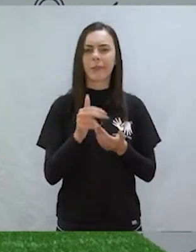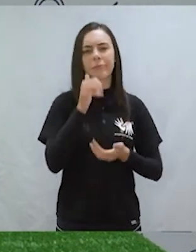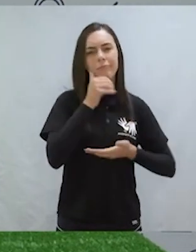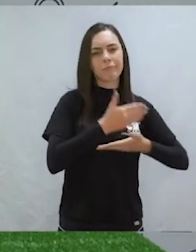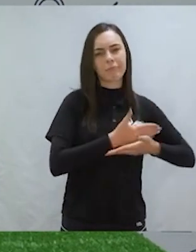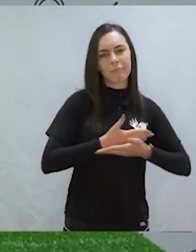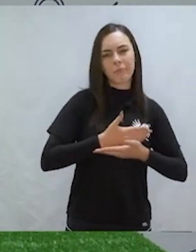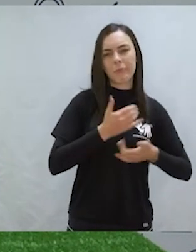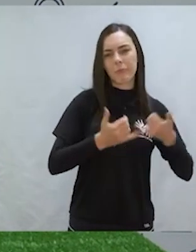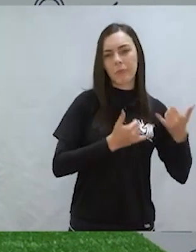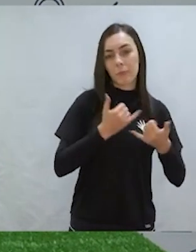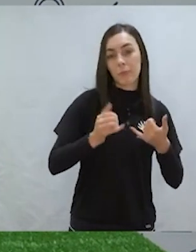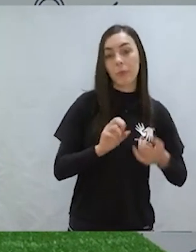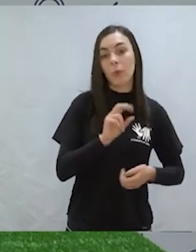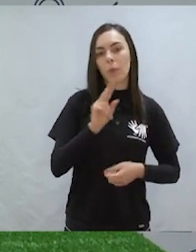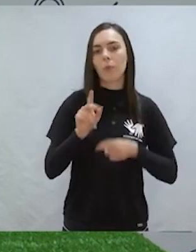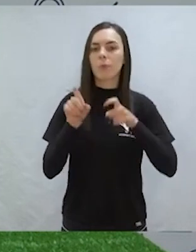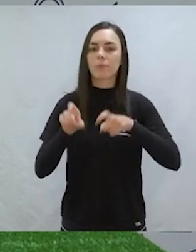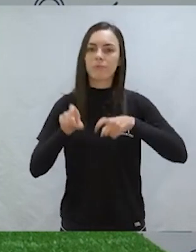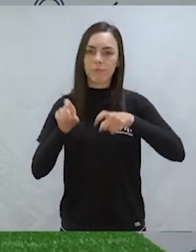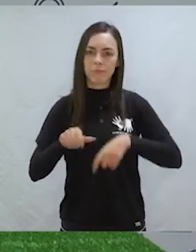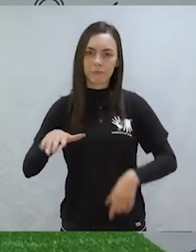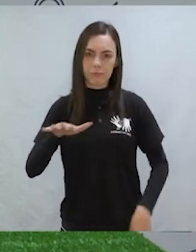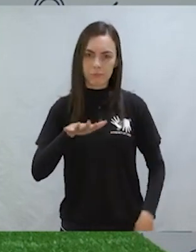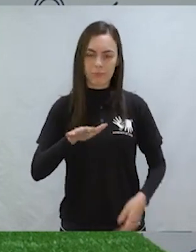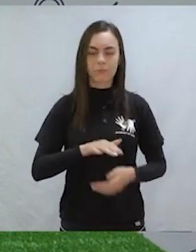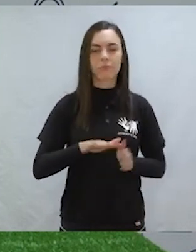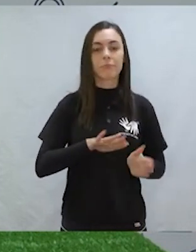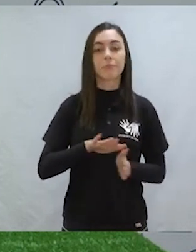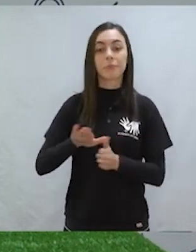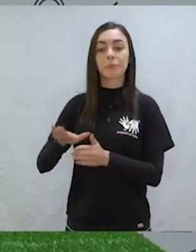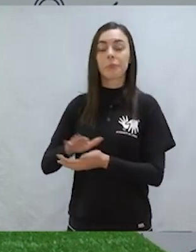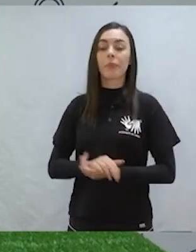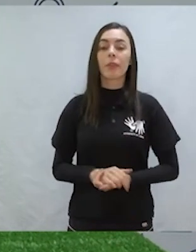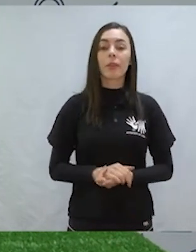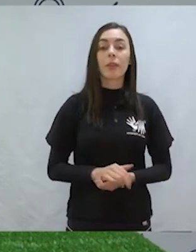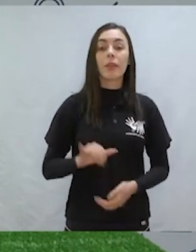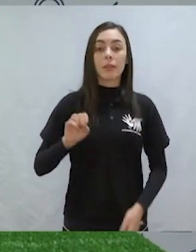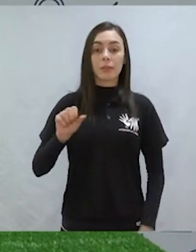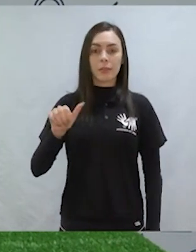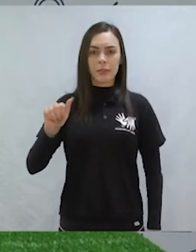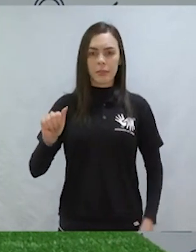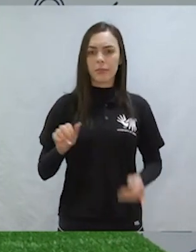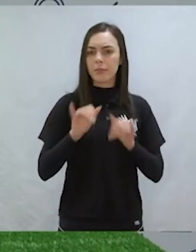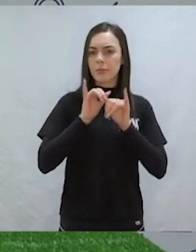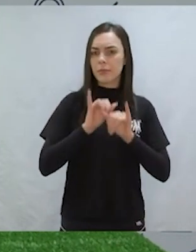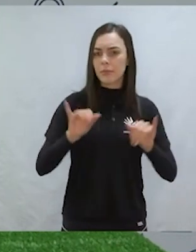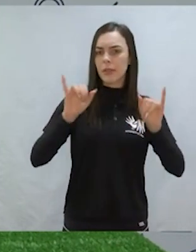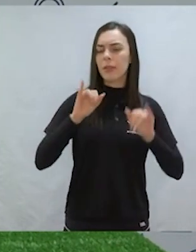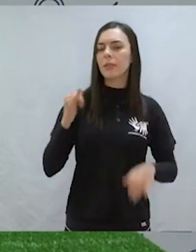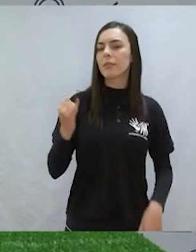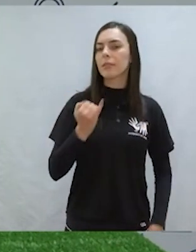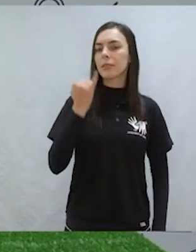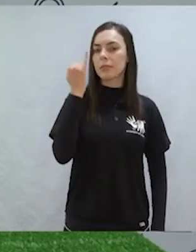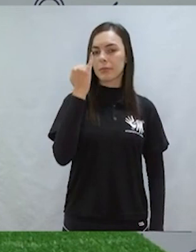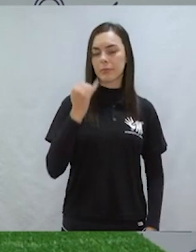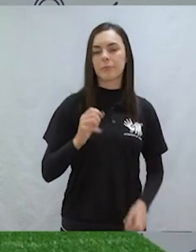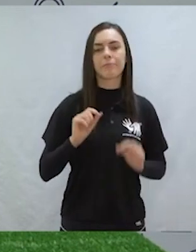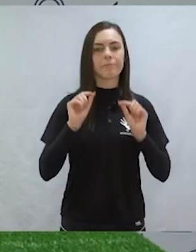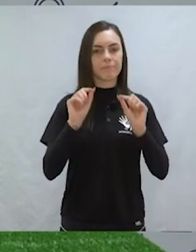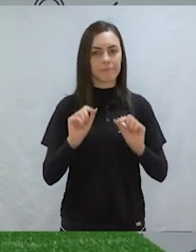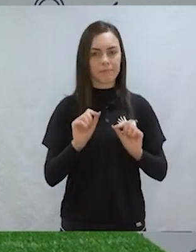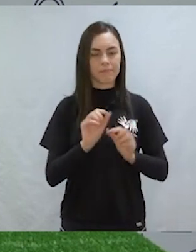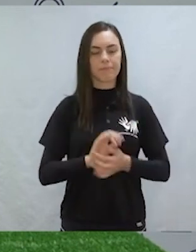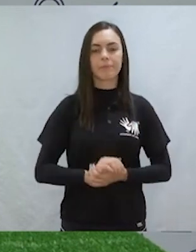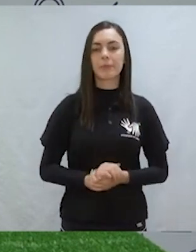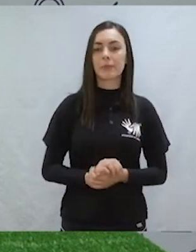a boneca ou então o sítio. E aí, a Isa vem agora com esse recado muito importante para todos